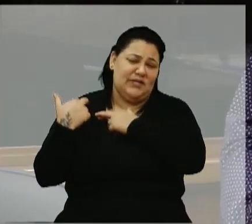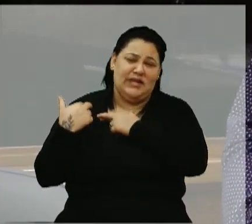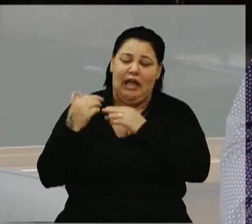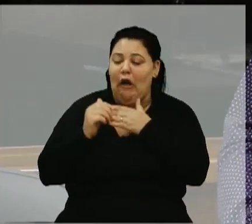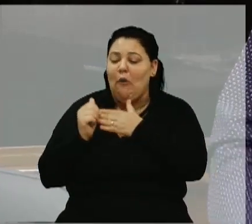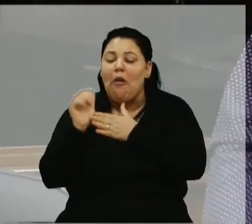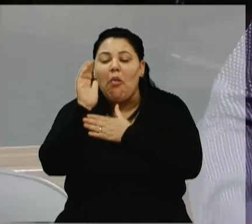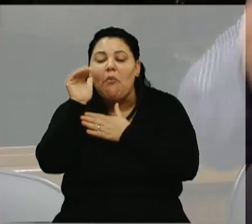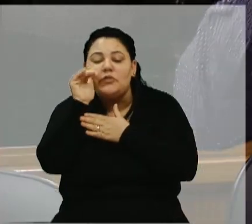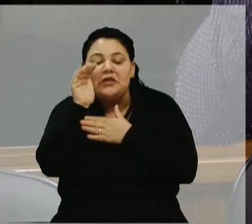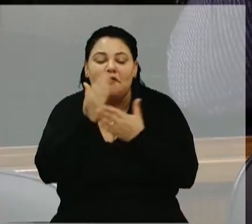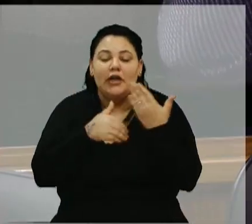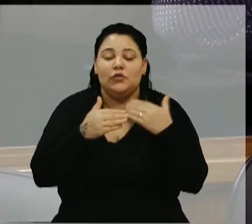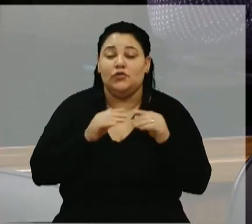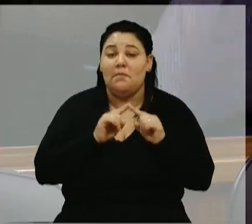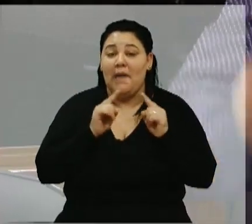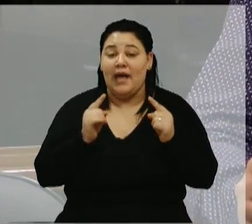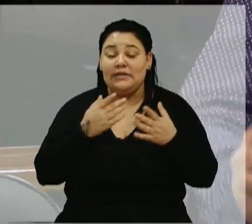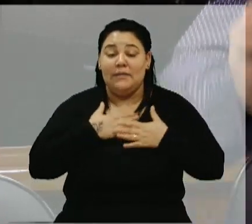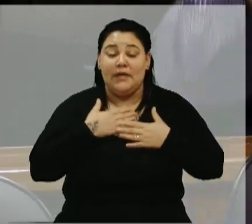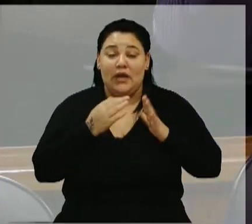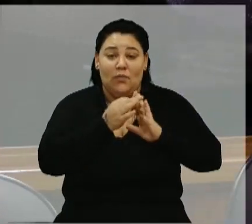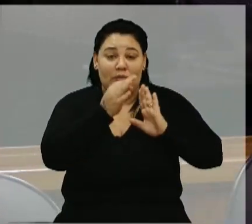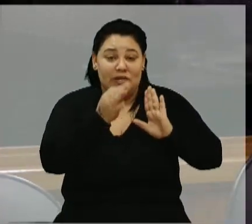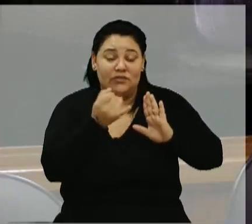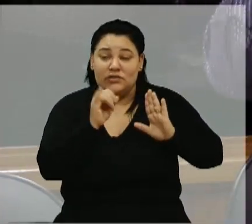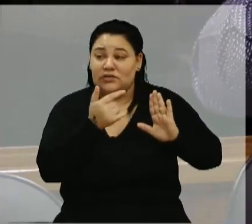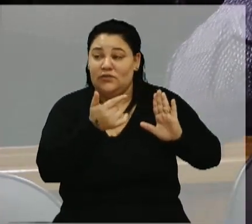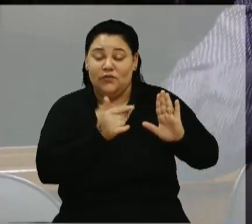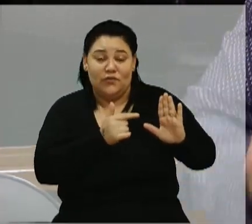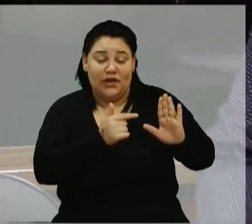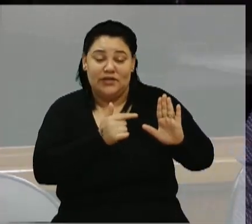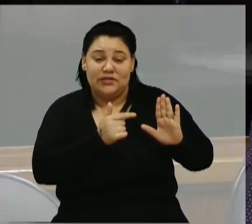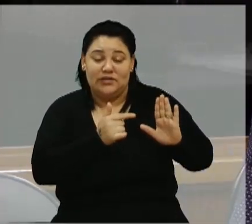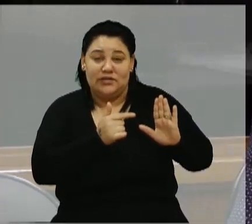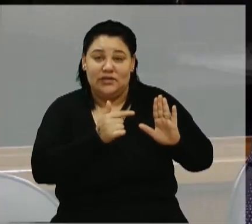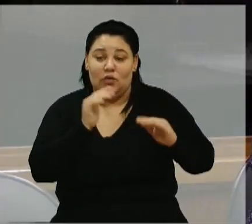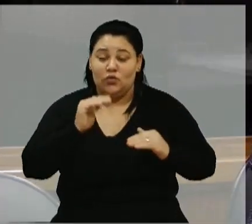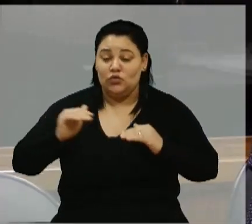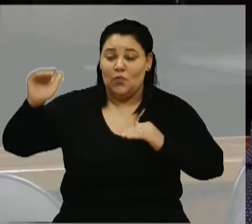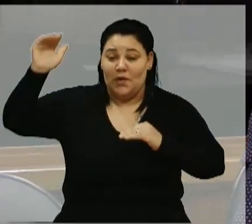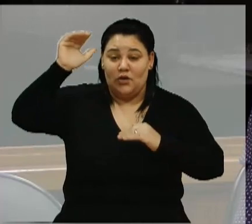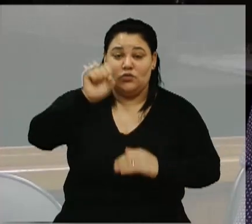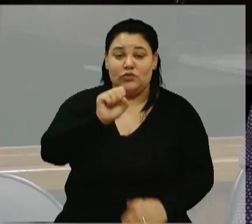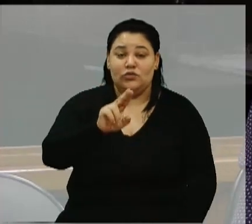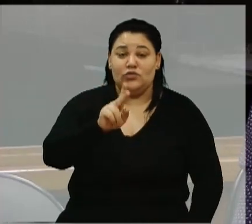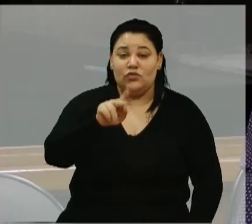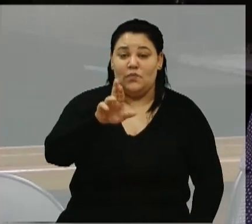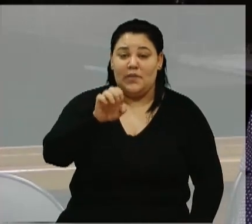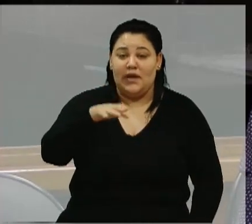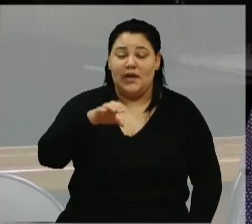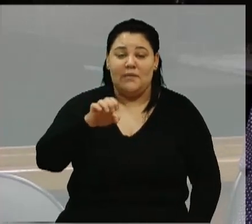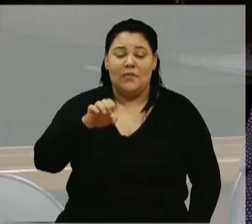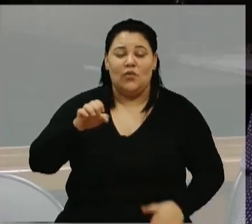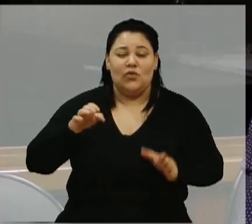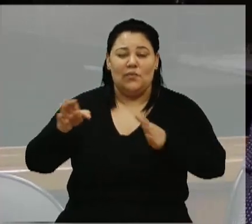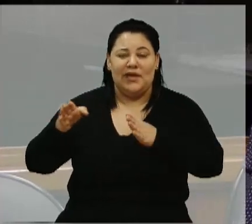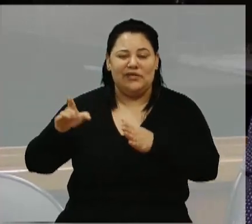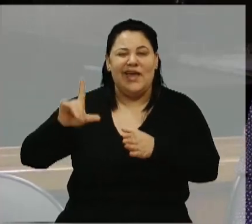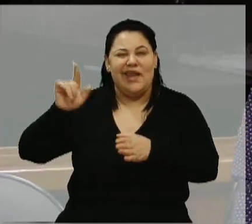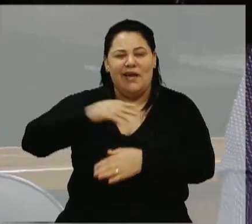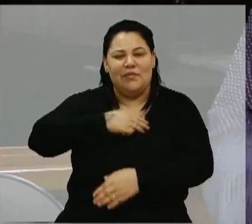essa questão, se não fosse o Supremo, à época, a ministra Carmen Lúcia, que